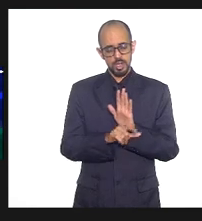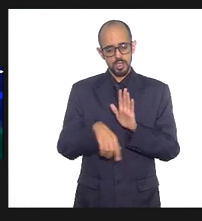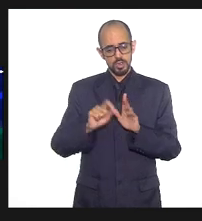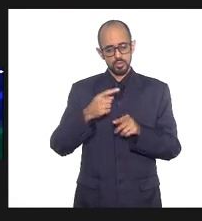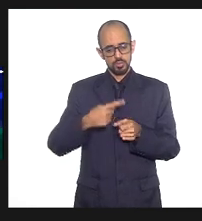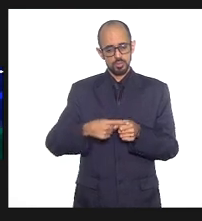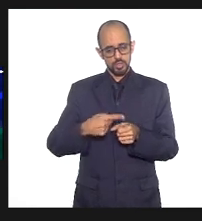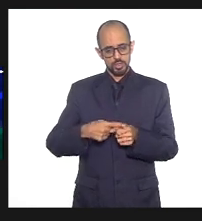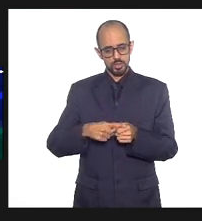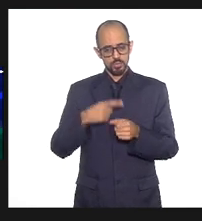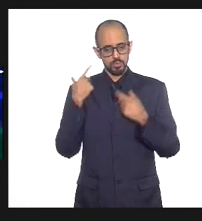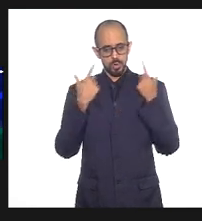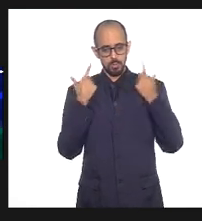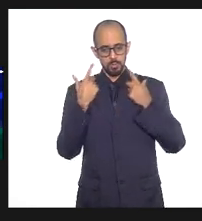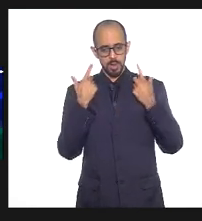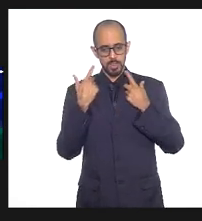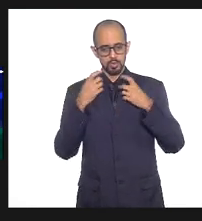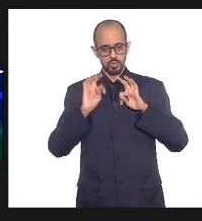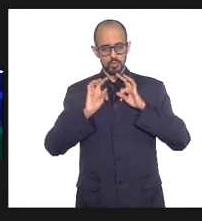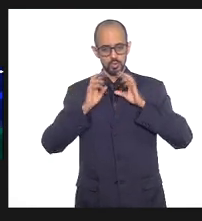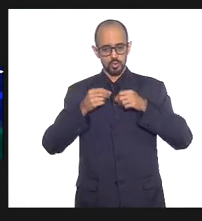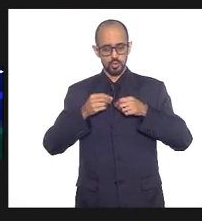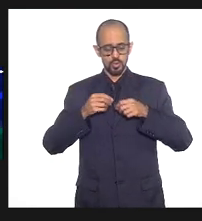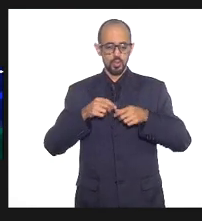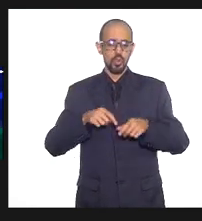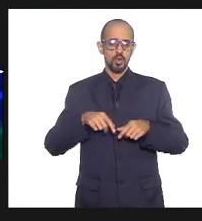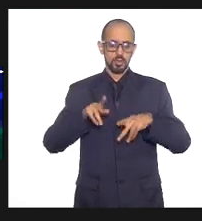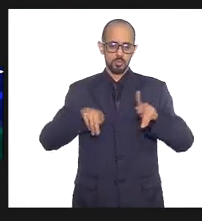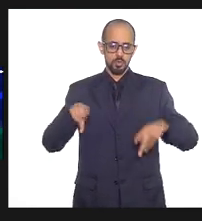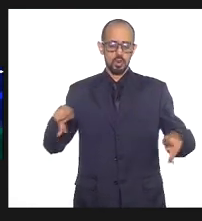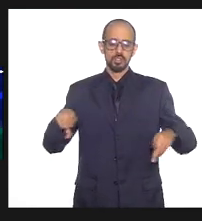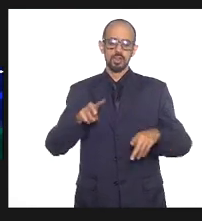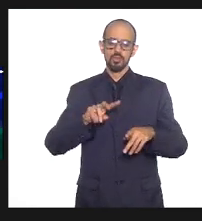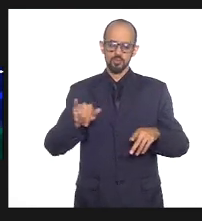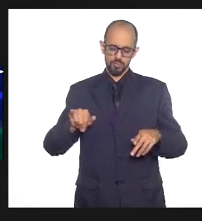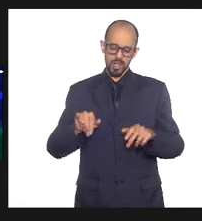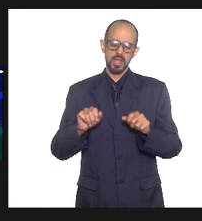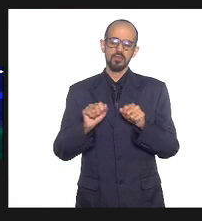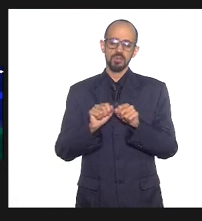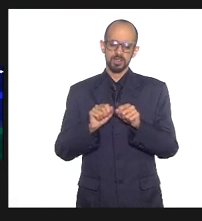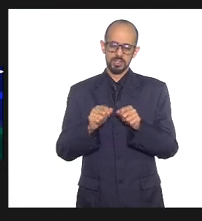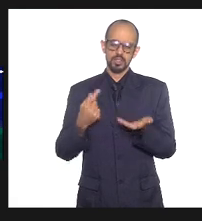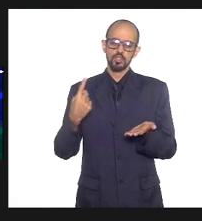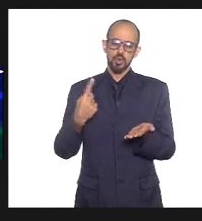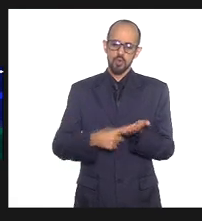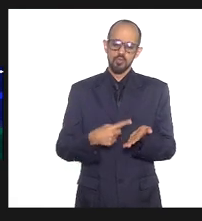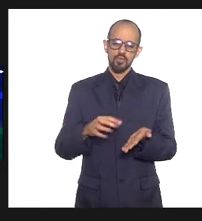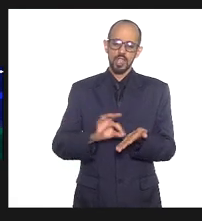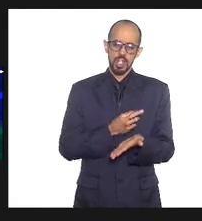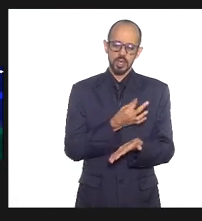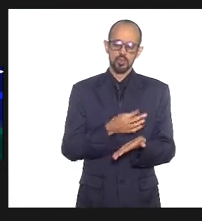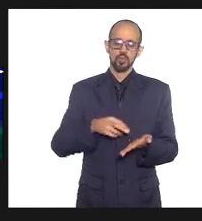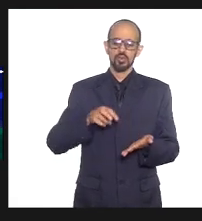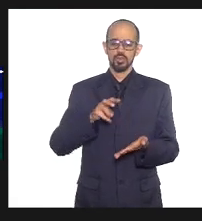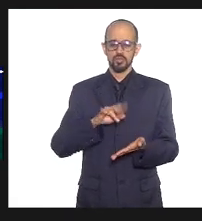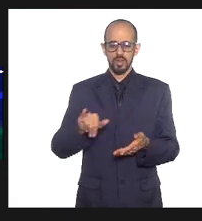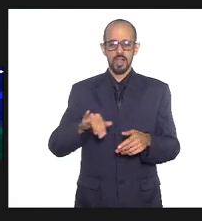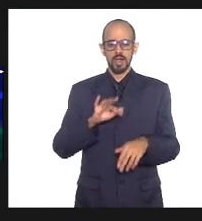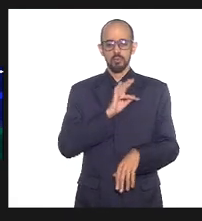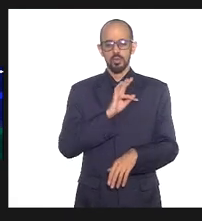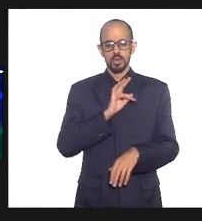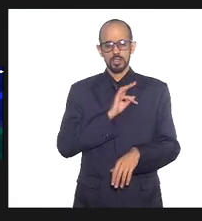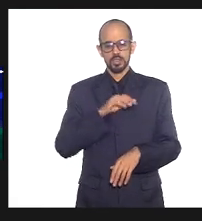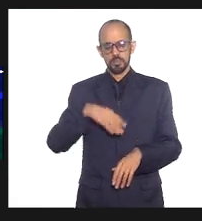municípios preocupados com seus munícipes vão celebrar esse contato, esse convênio e a nossa Polícia Militar vai